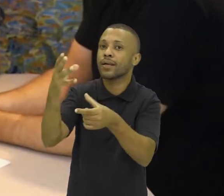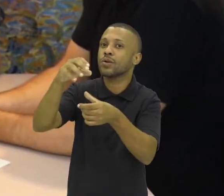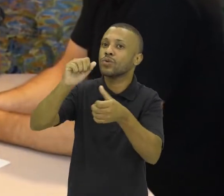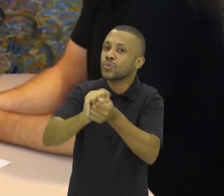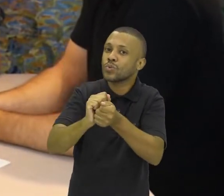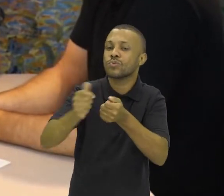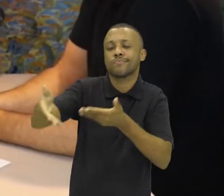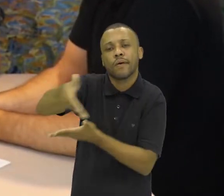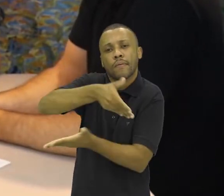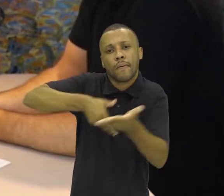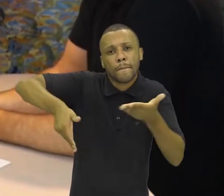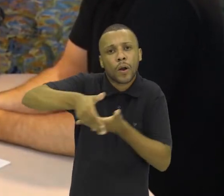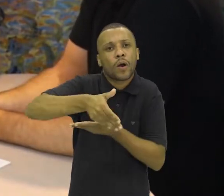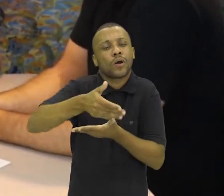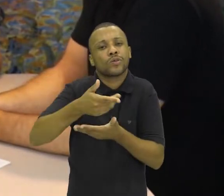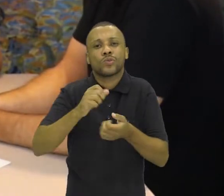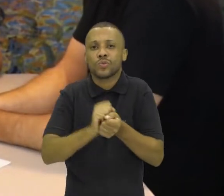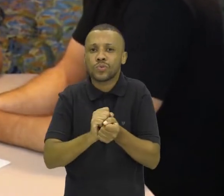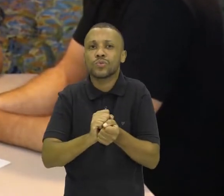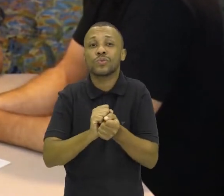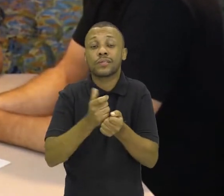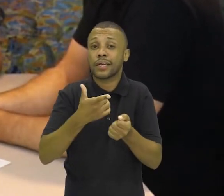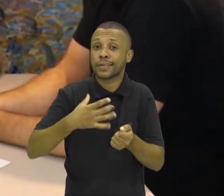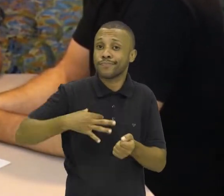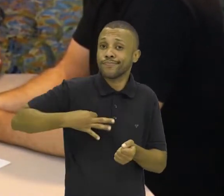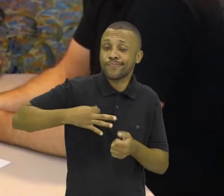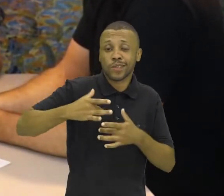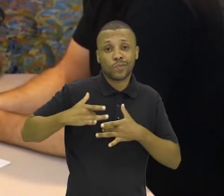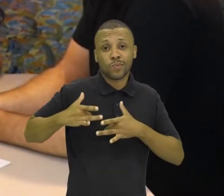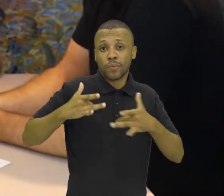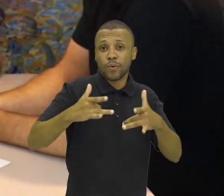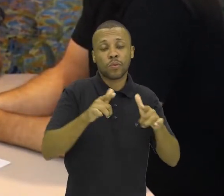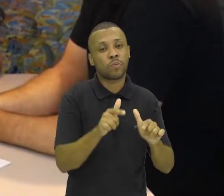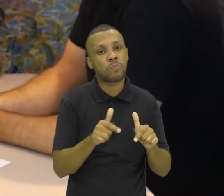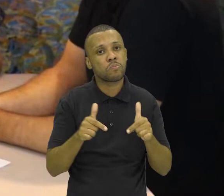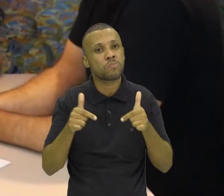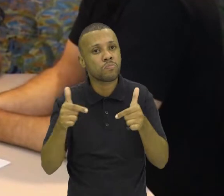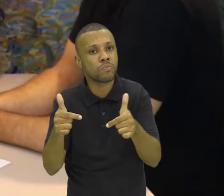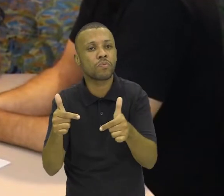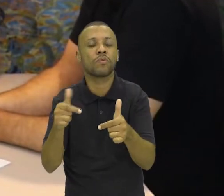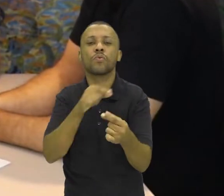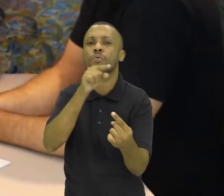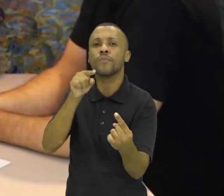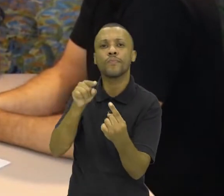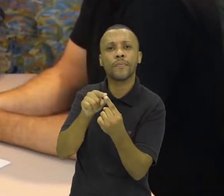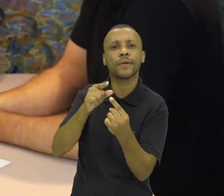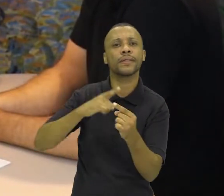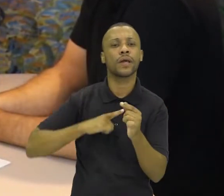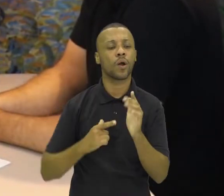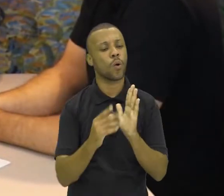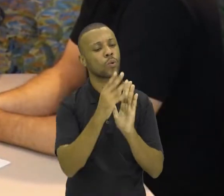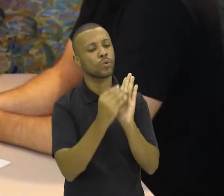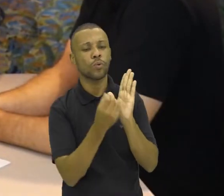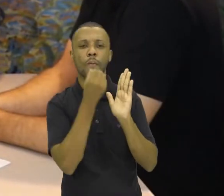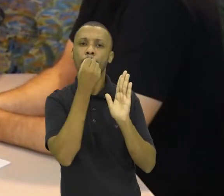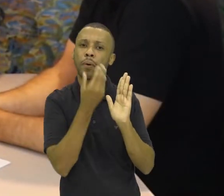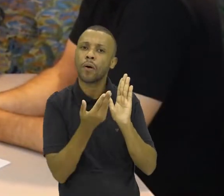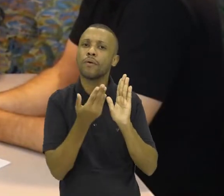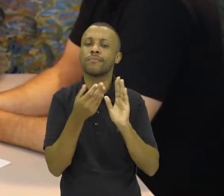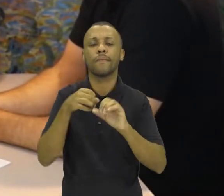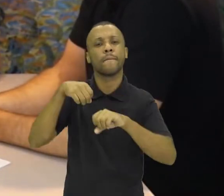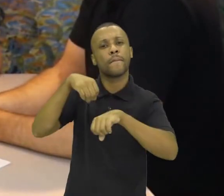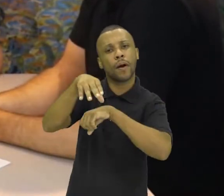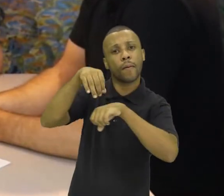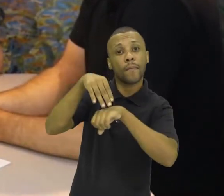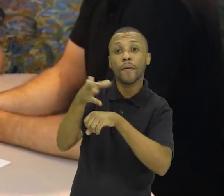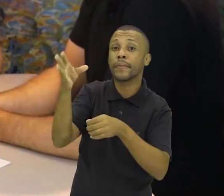também participa da produção, porque todo mundo que está aqui pro bono, né? Essa é uma iniciativa para levar um conteúdo bom, um